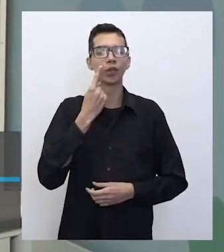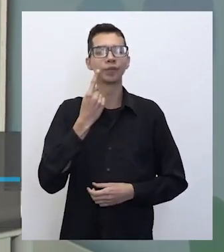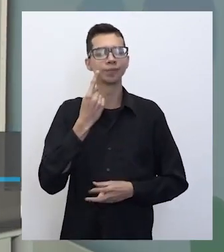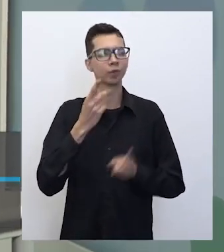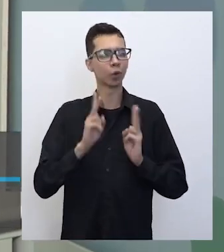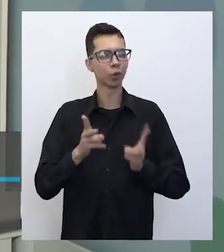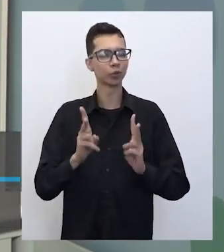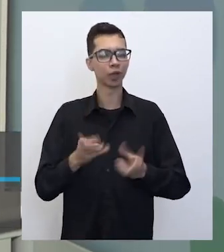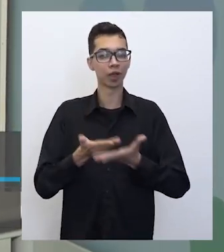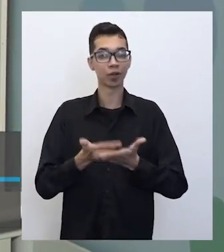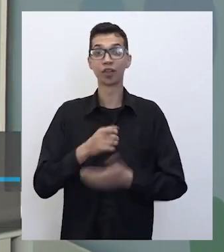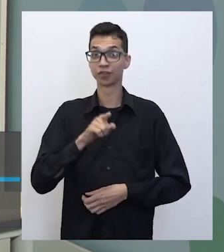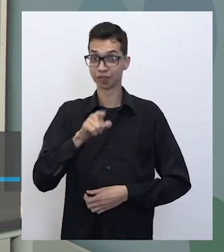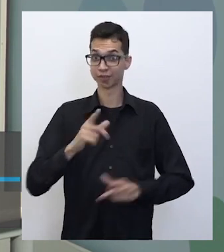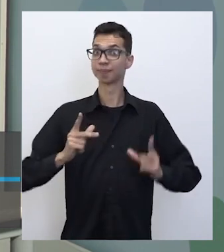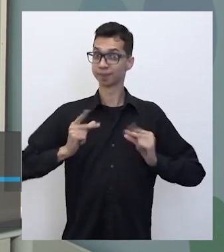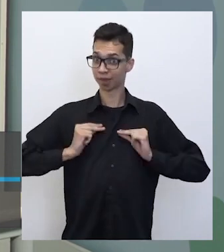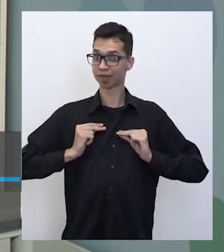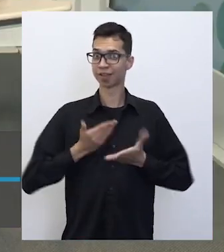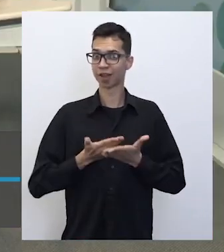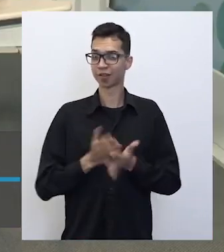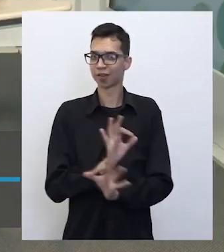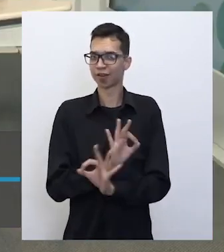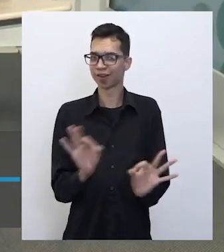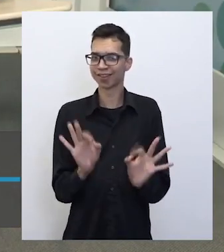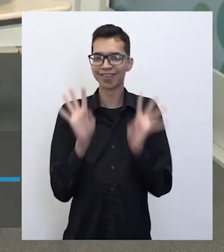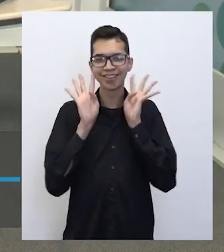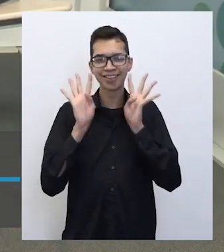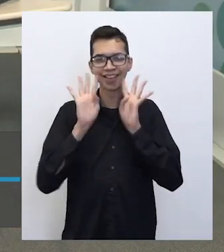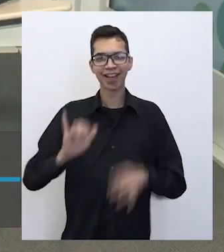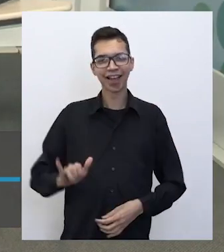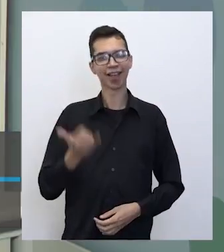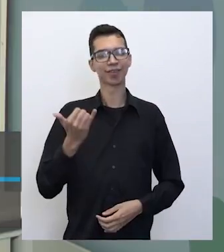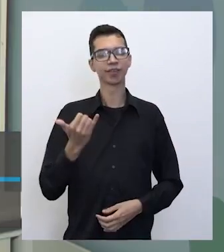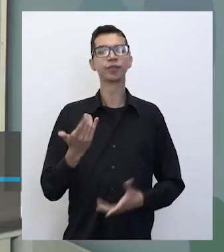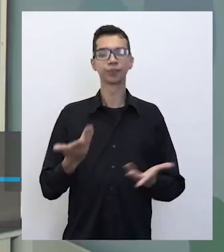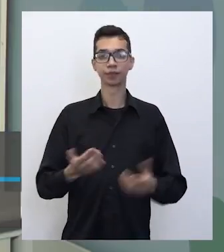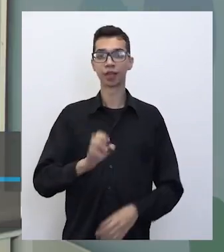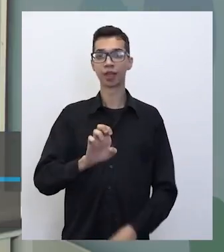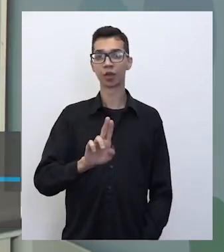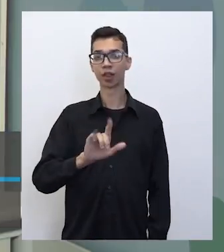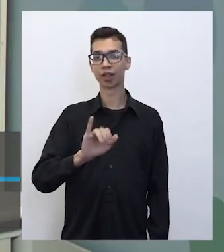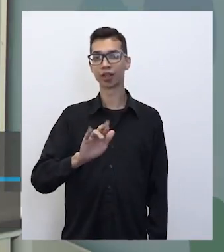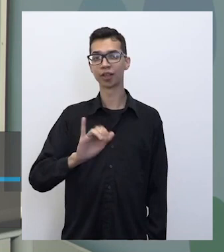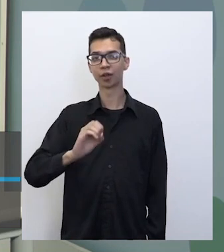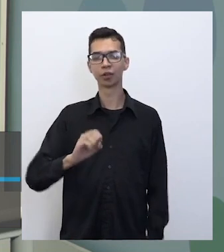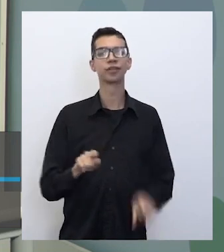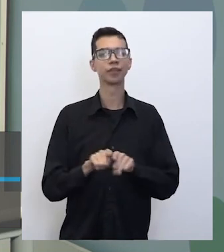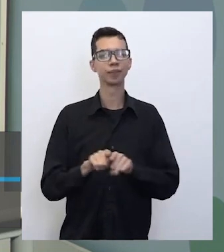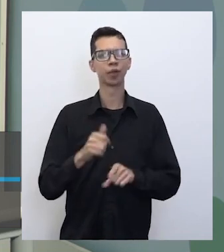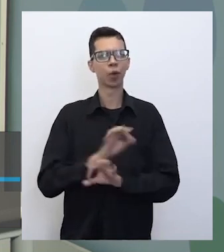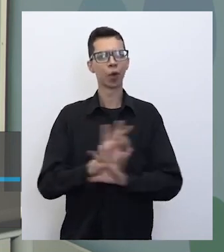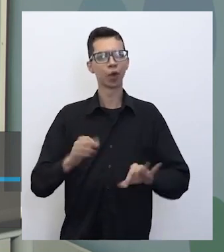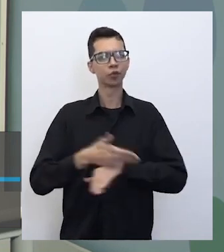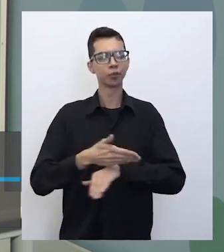você merece uma aula muito legal. Olha só. Eu, lírico feminino. Eu, lírico feminino, isso mesmo, estou participando, né? Ótimo, muito obrigado,